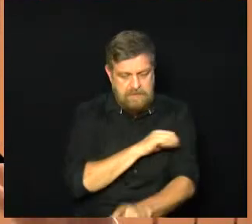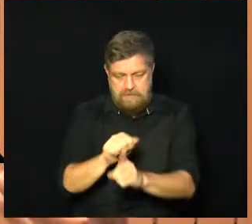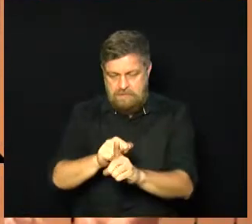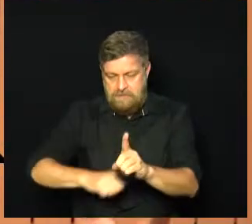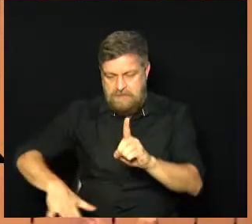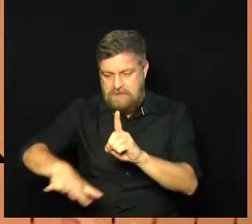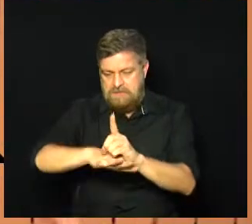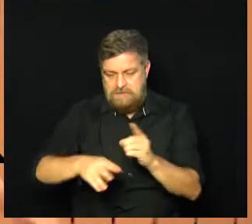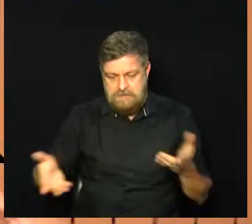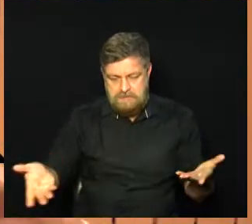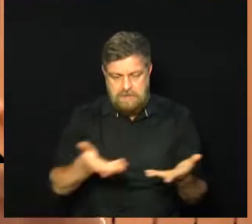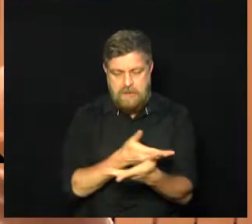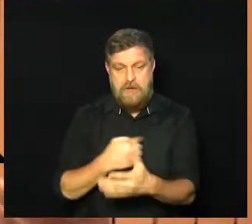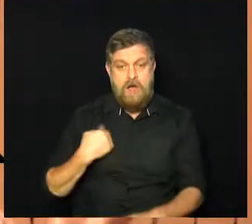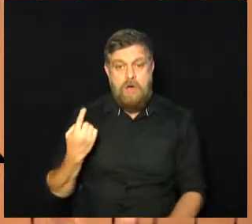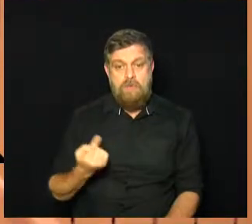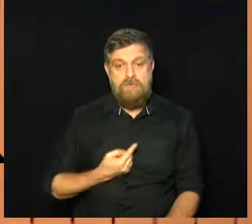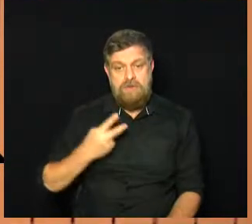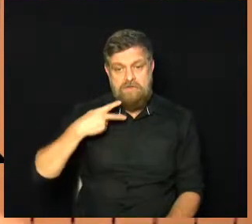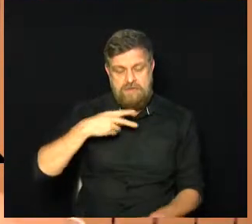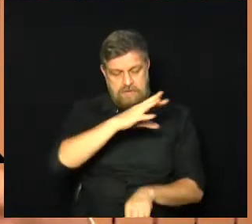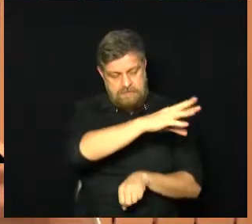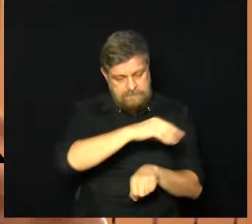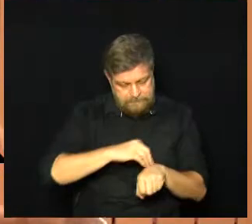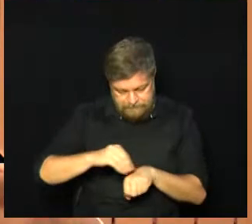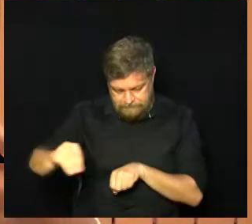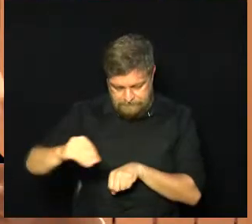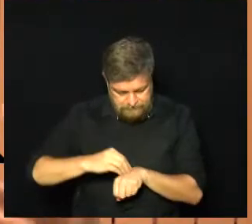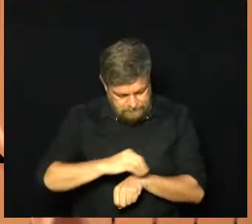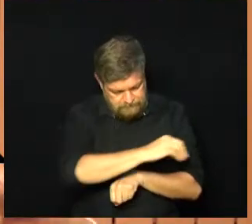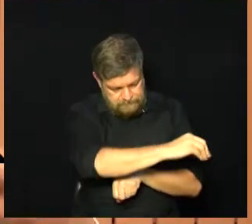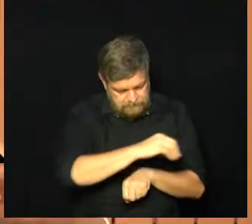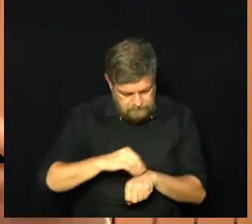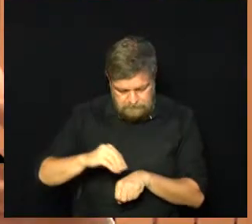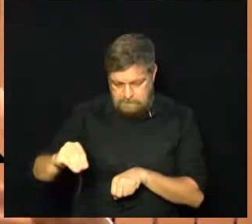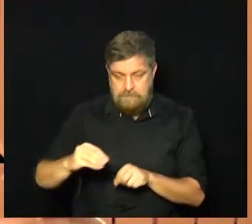como que nós também podemos ser esse agente de escuta, e como que a gente